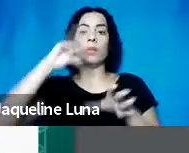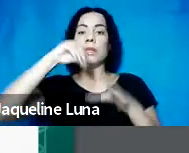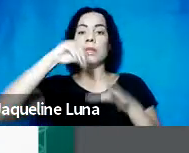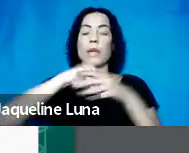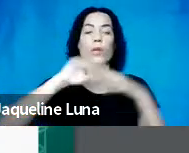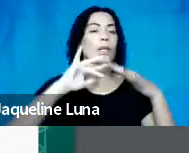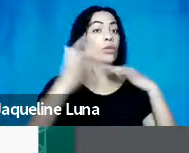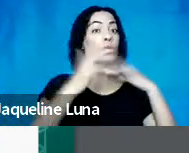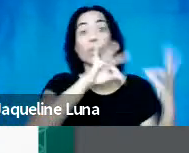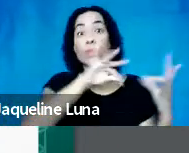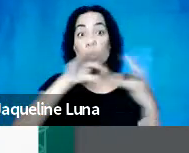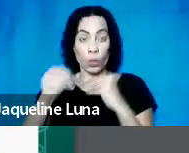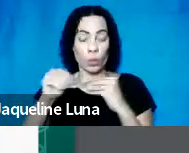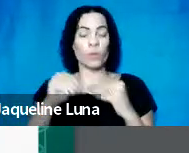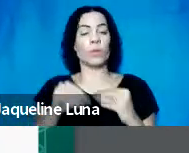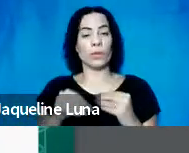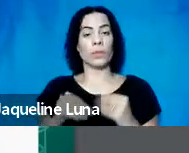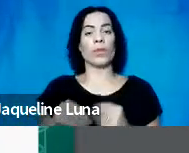todas.